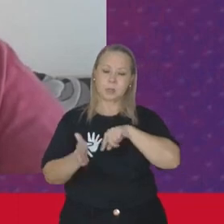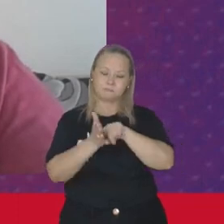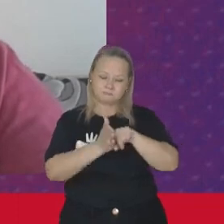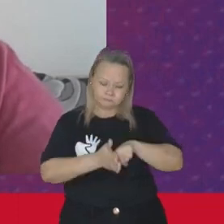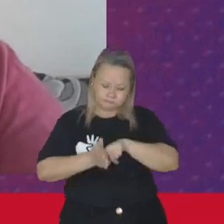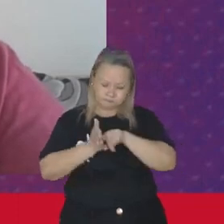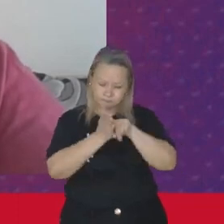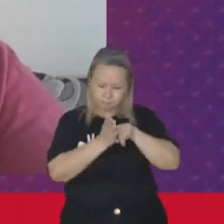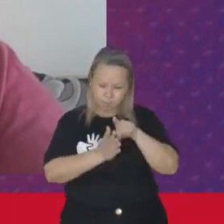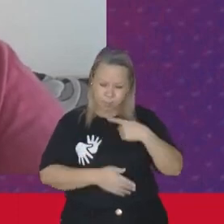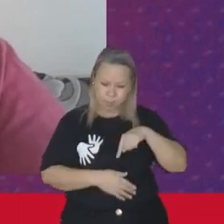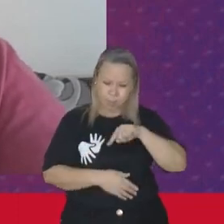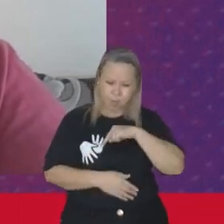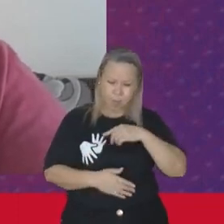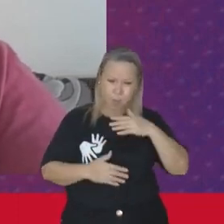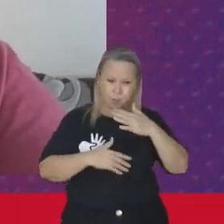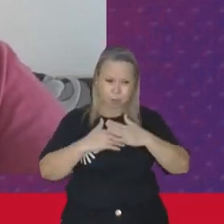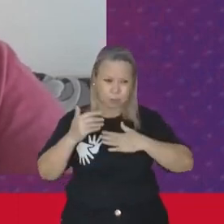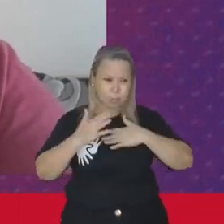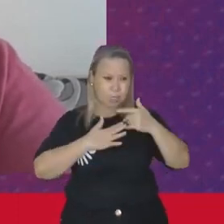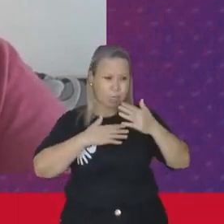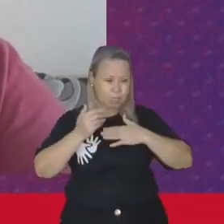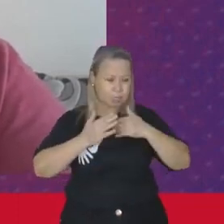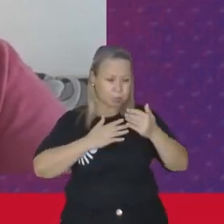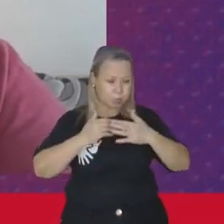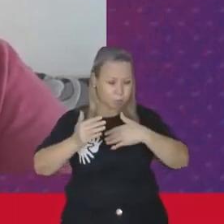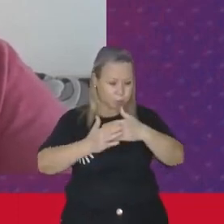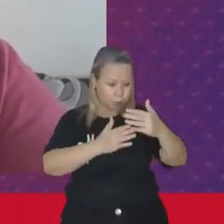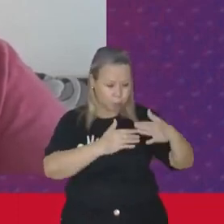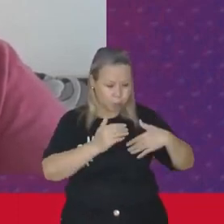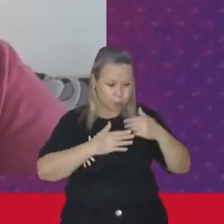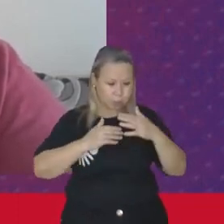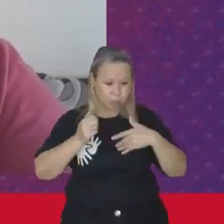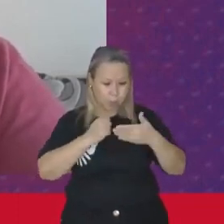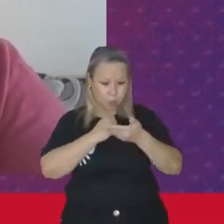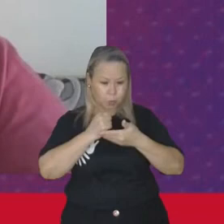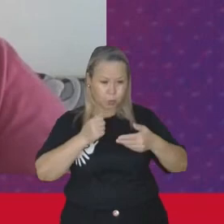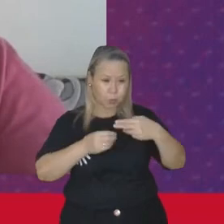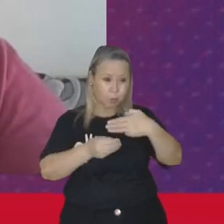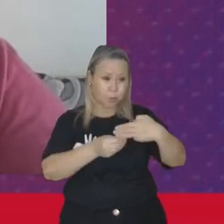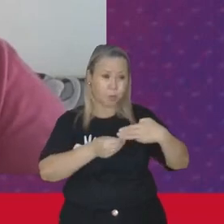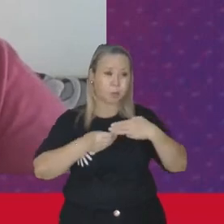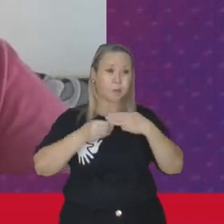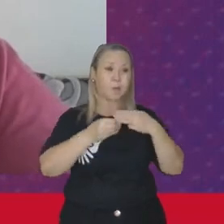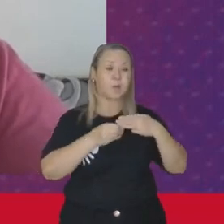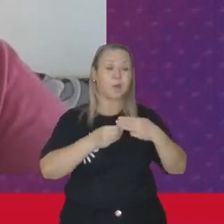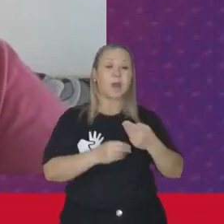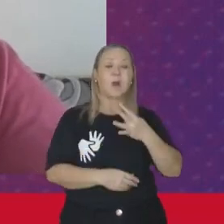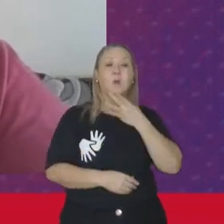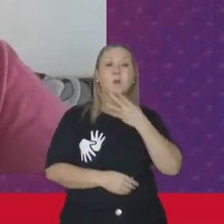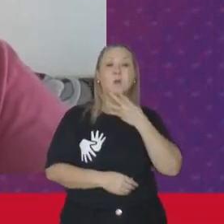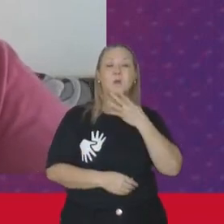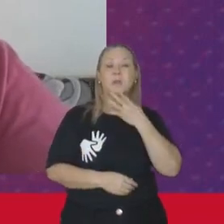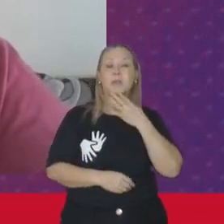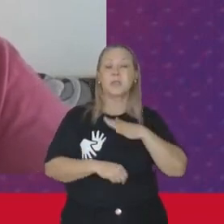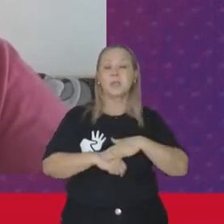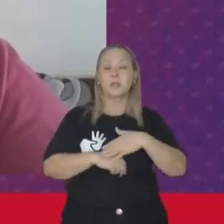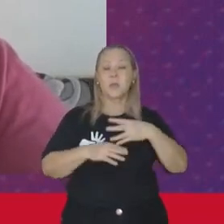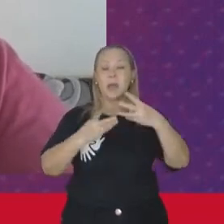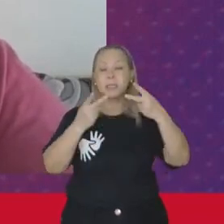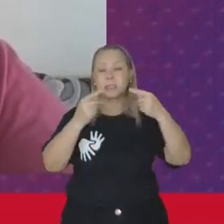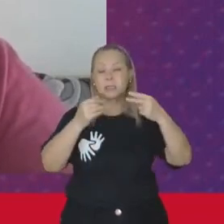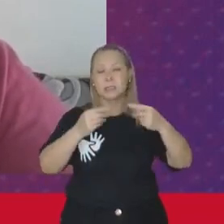pesquisas, para a nossa atuação no nível municipal, um conhecimento mais